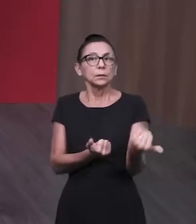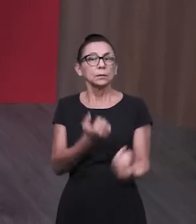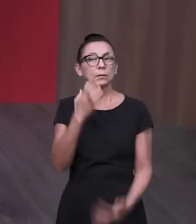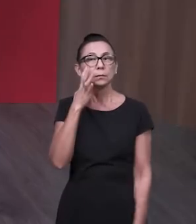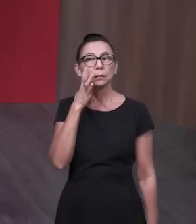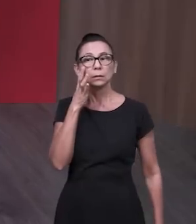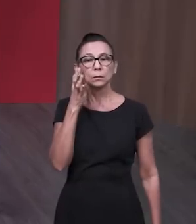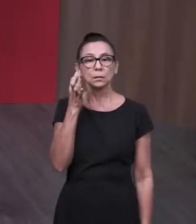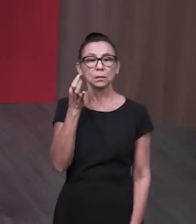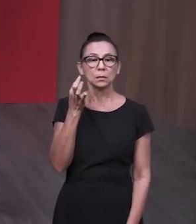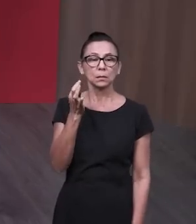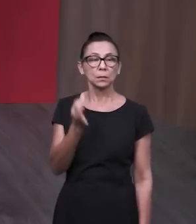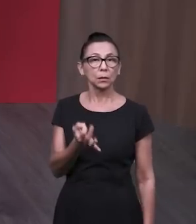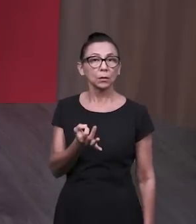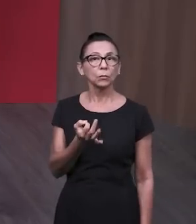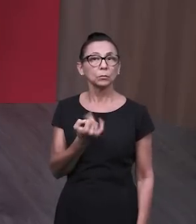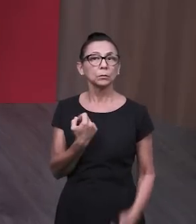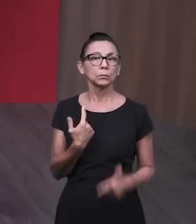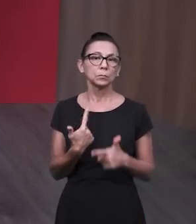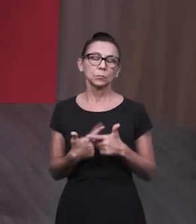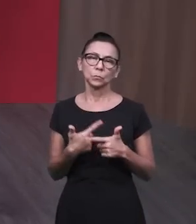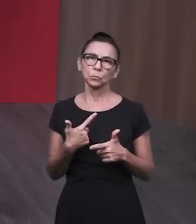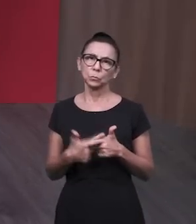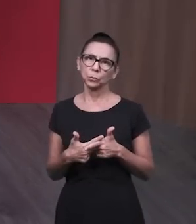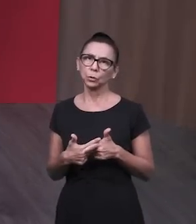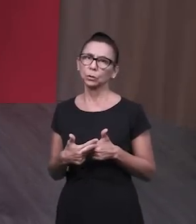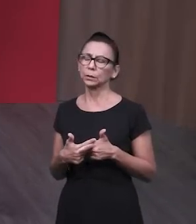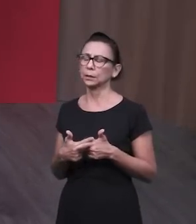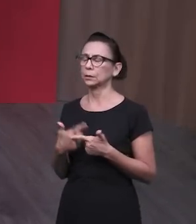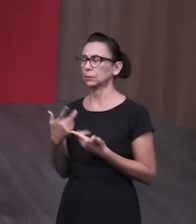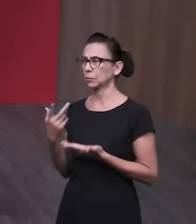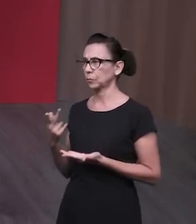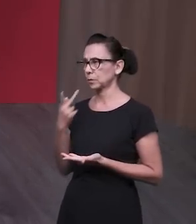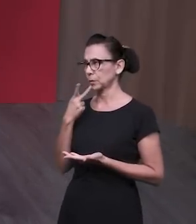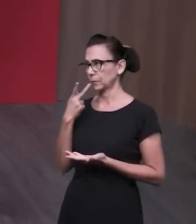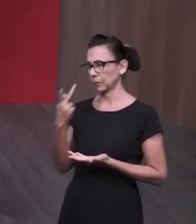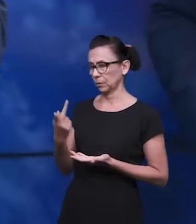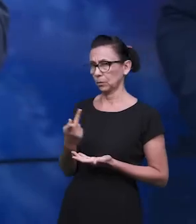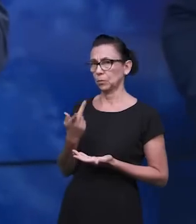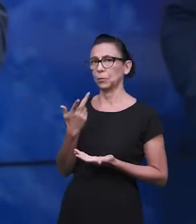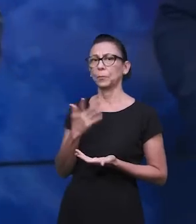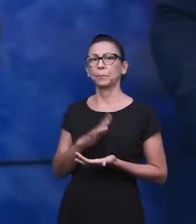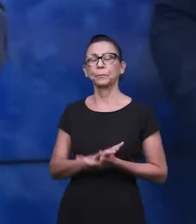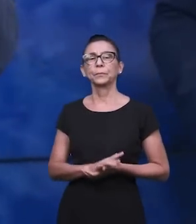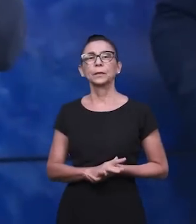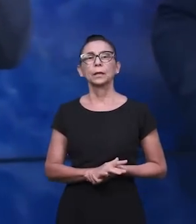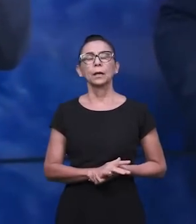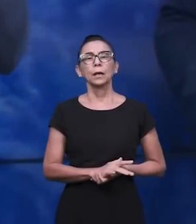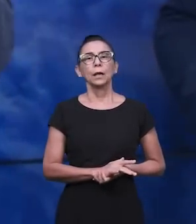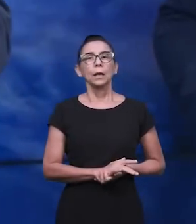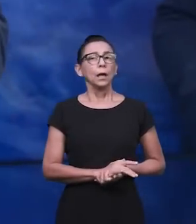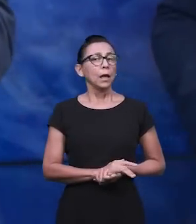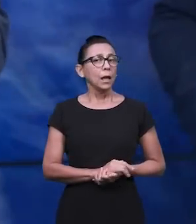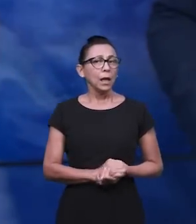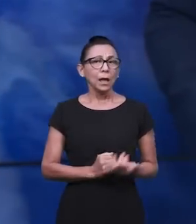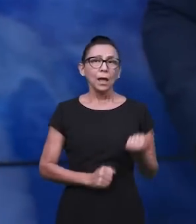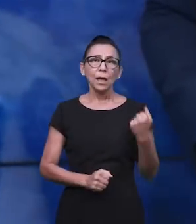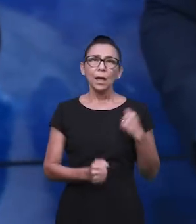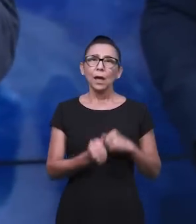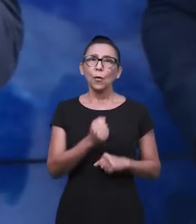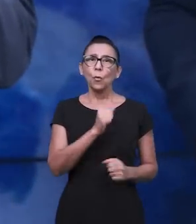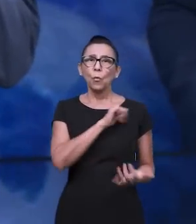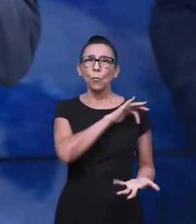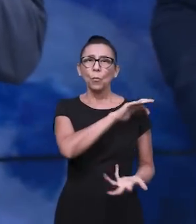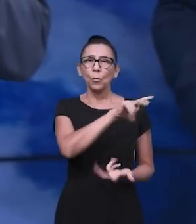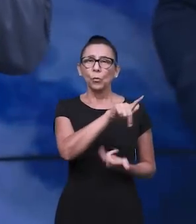isso, porque, como você disse, Marcelo, há esse levante tentando trazer o conflito,